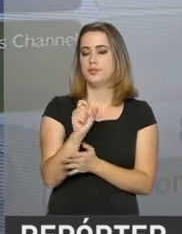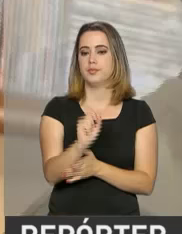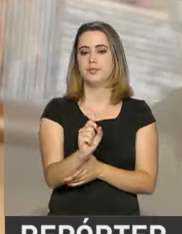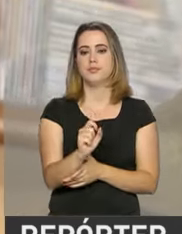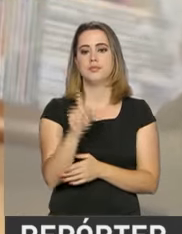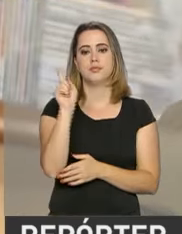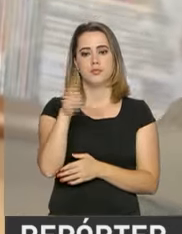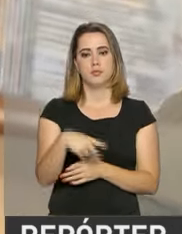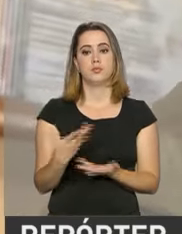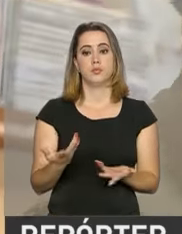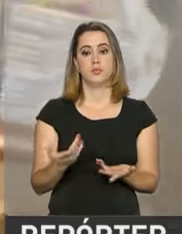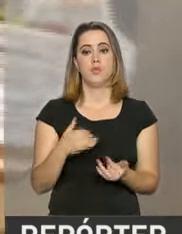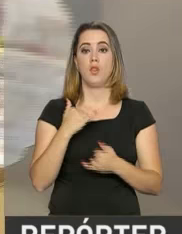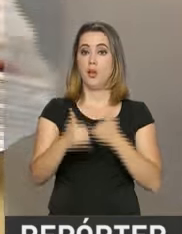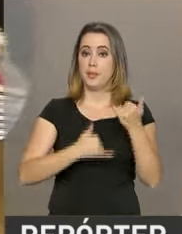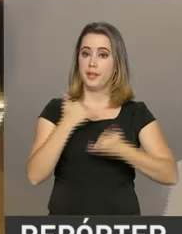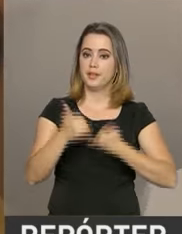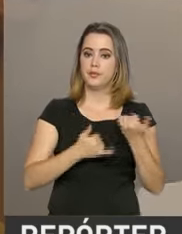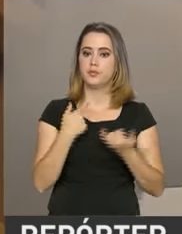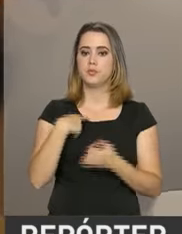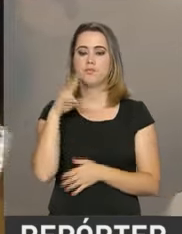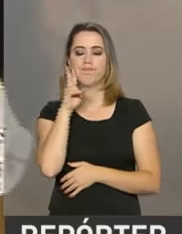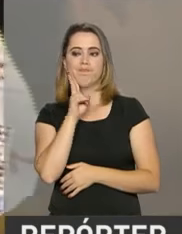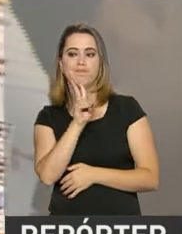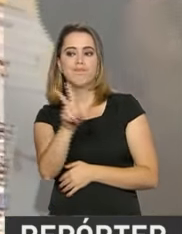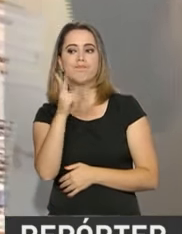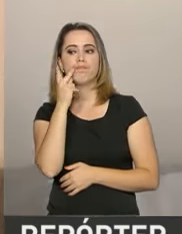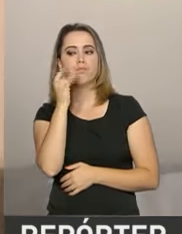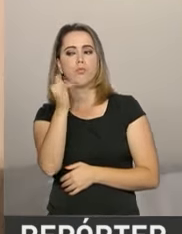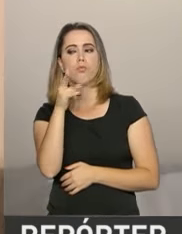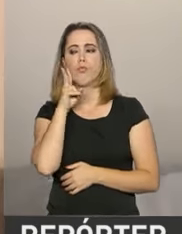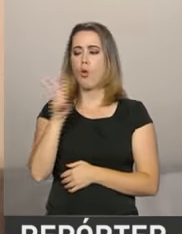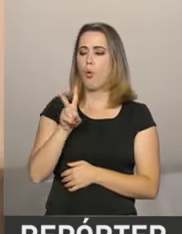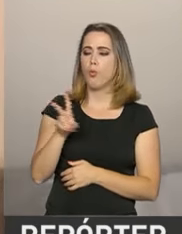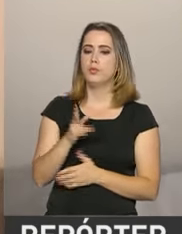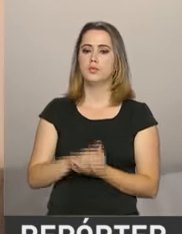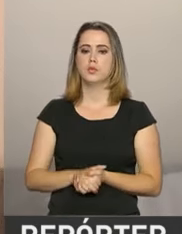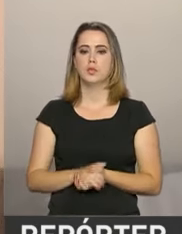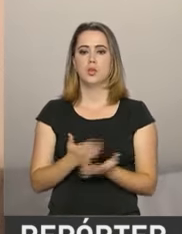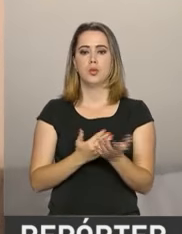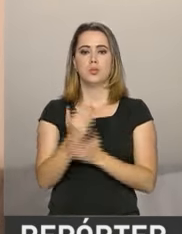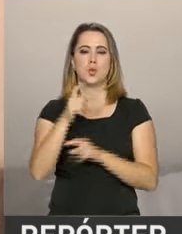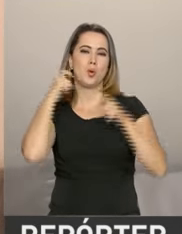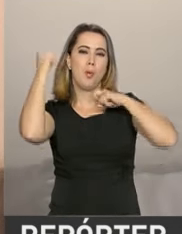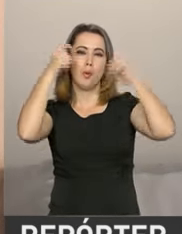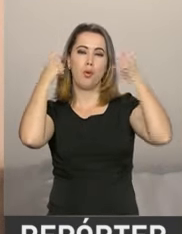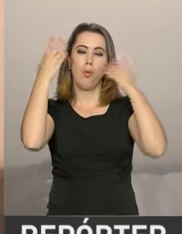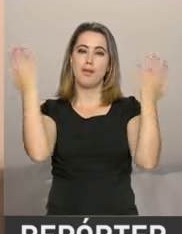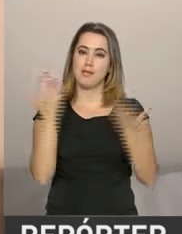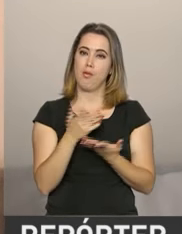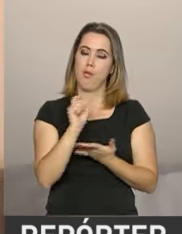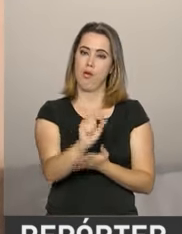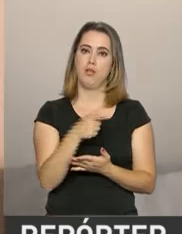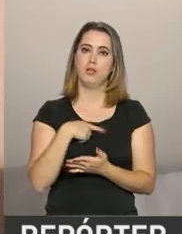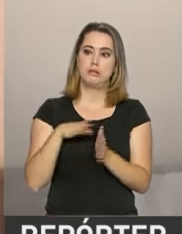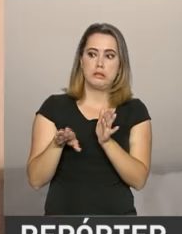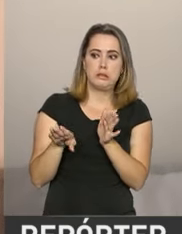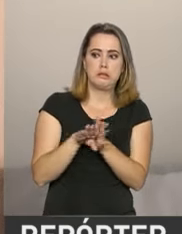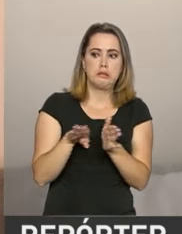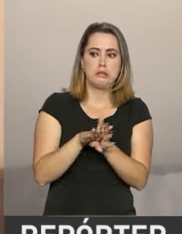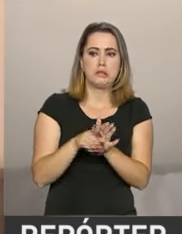é a brincadeira da Criança é acompanhada de perto pelo pai a preocupação Começou agora que ele já entrou na fase de